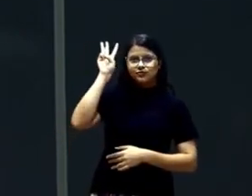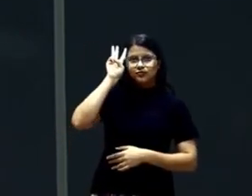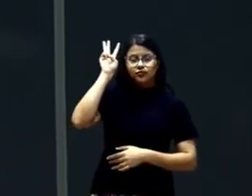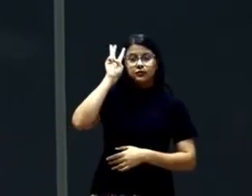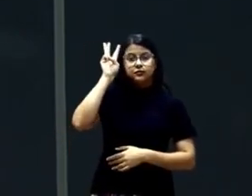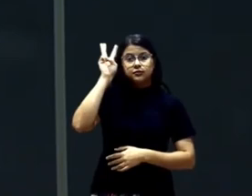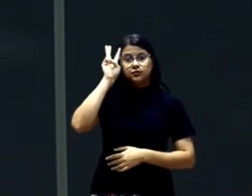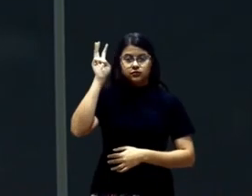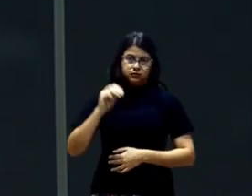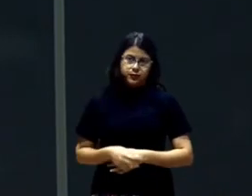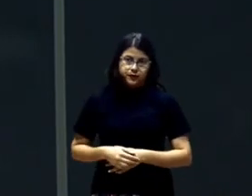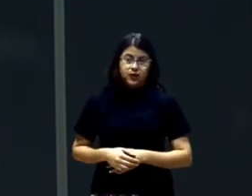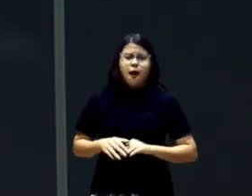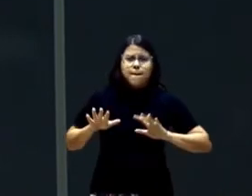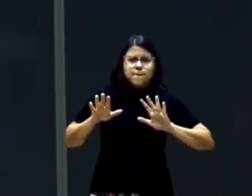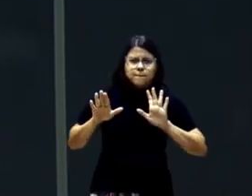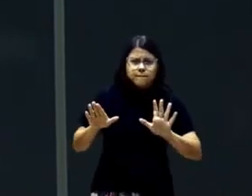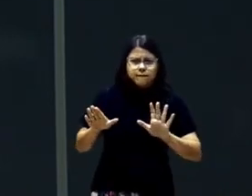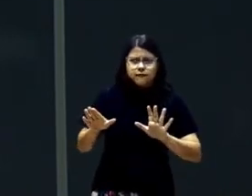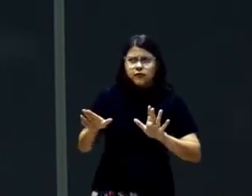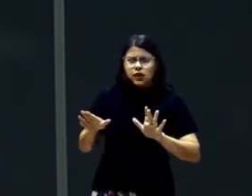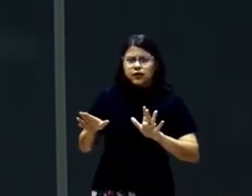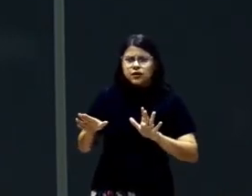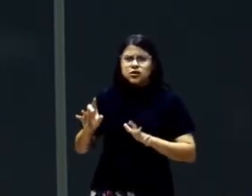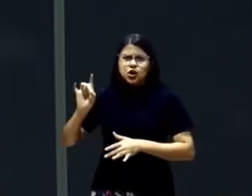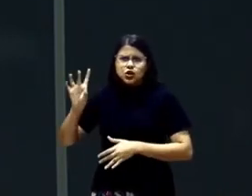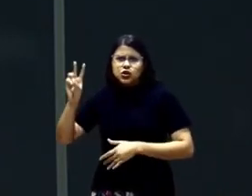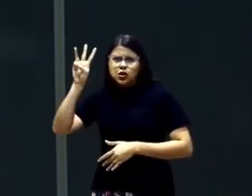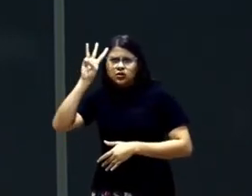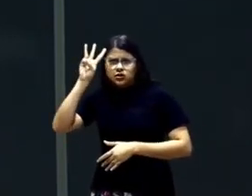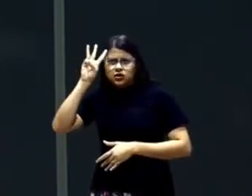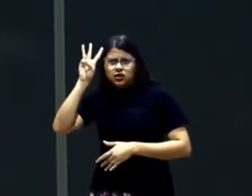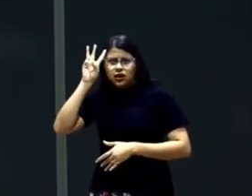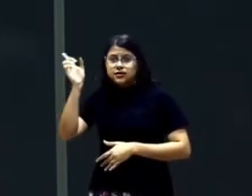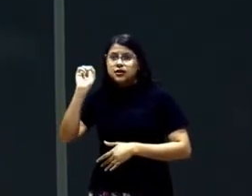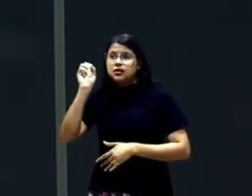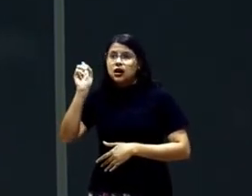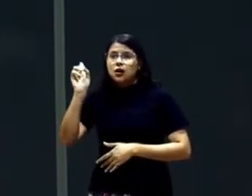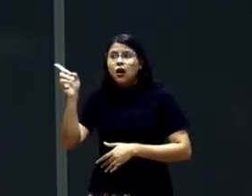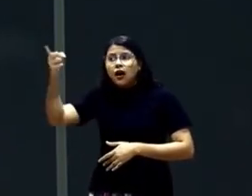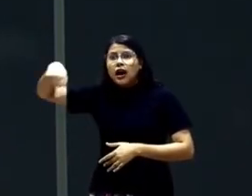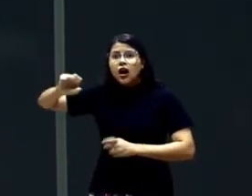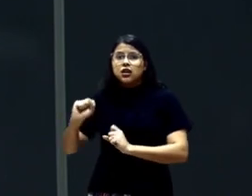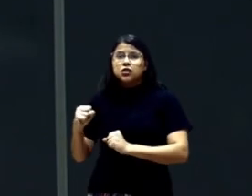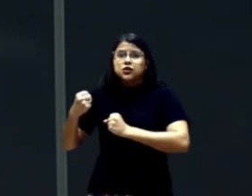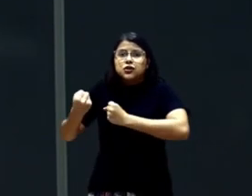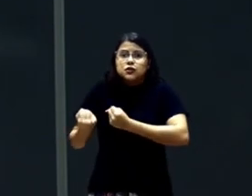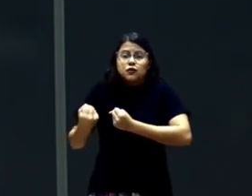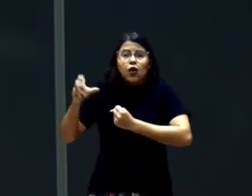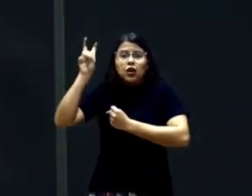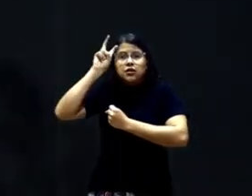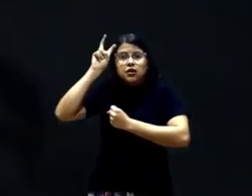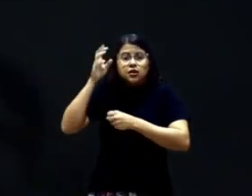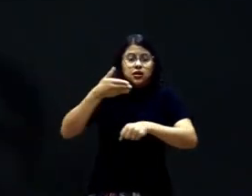Mas eles, não contentes só em terça-feira, eles vêm estar conosco também nas quintas. Mas